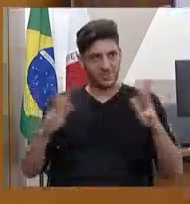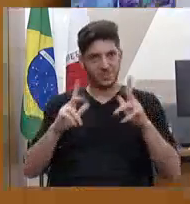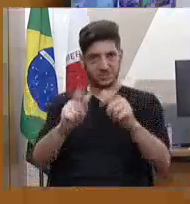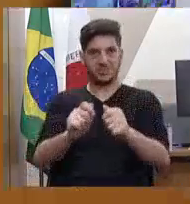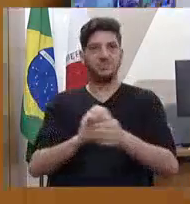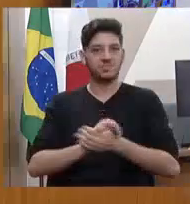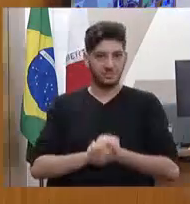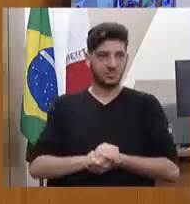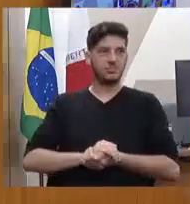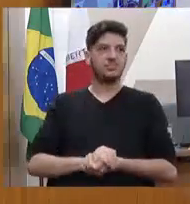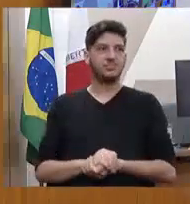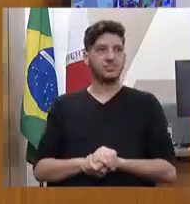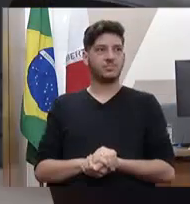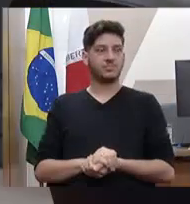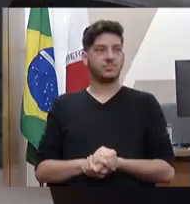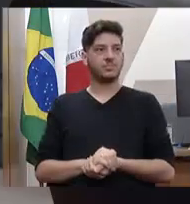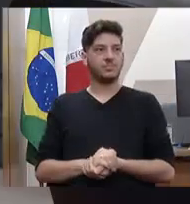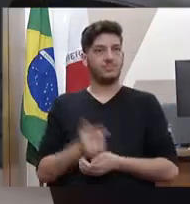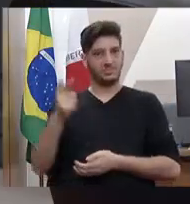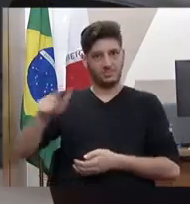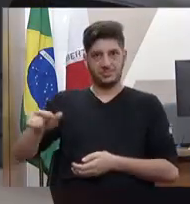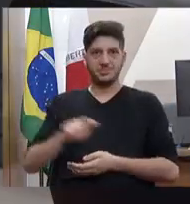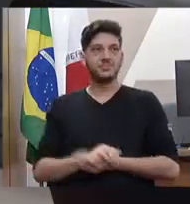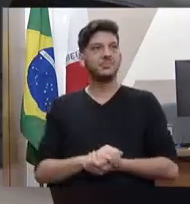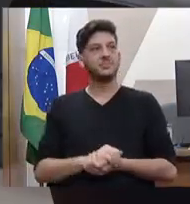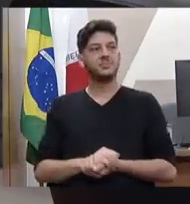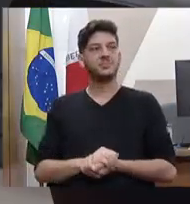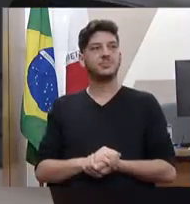Juvenal a próxima companheira